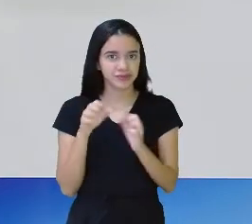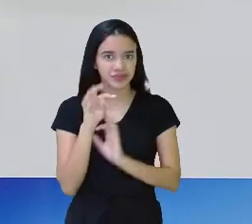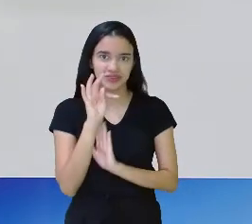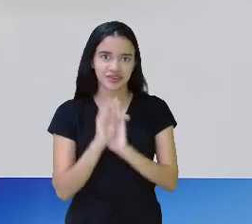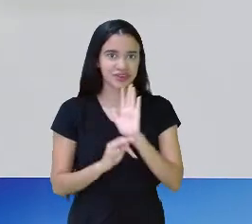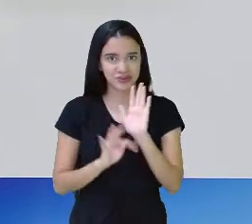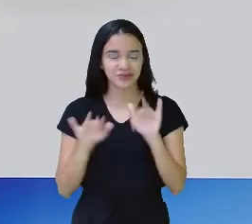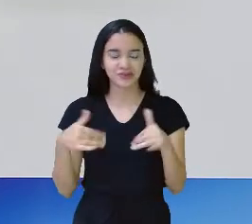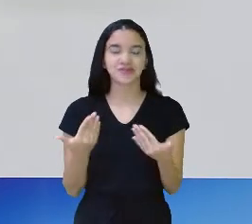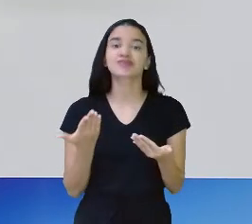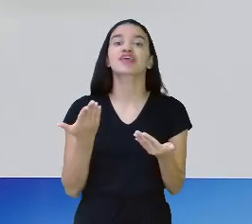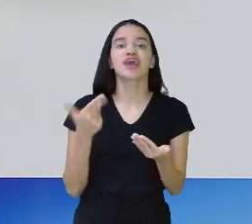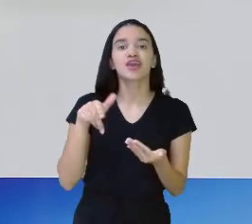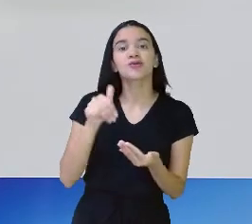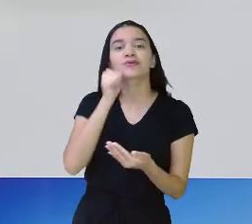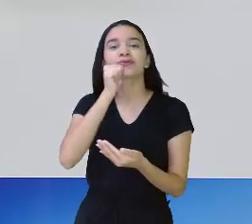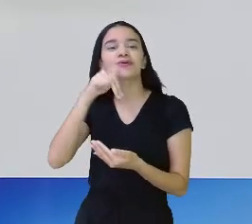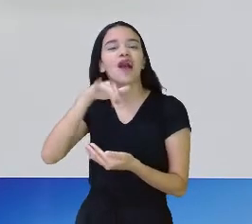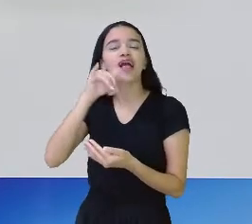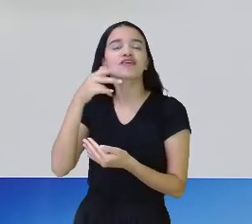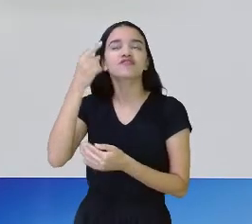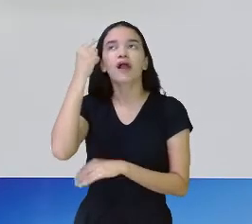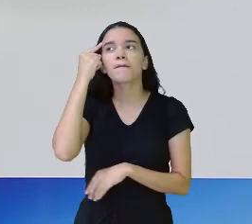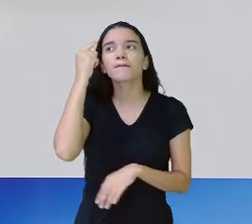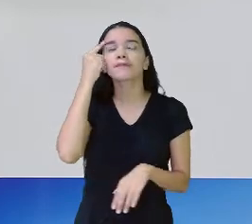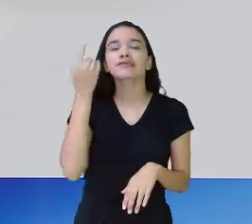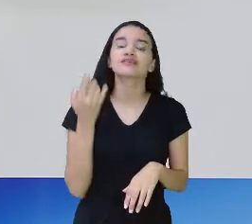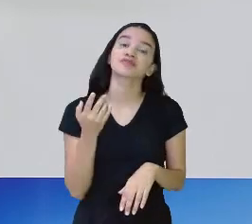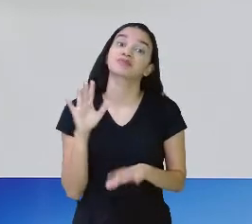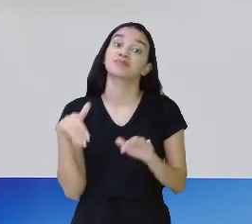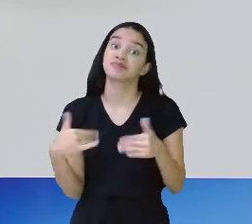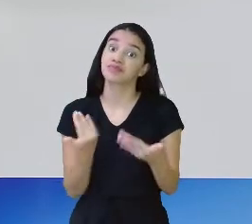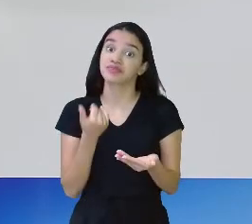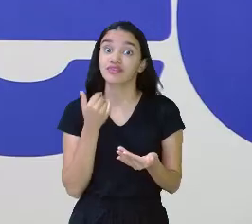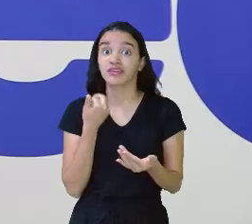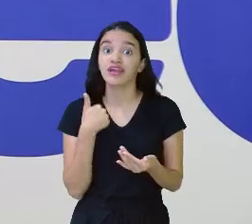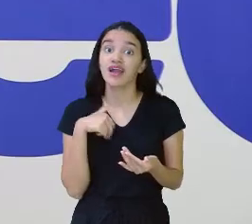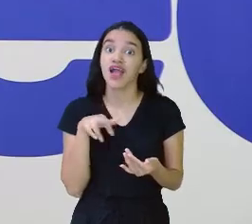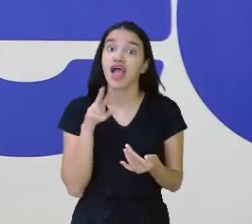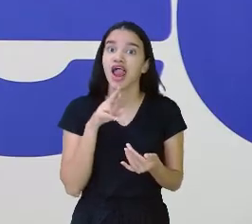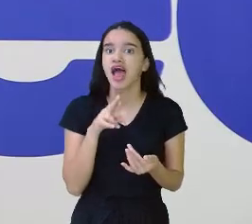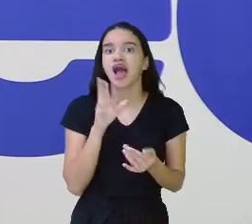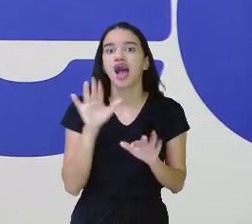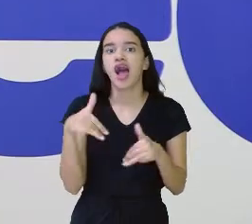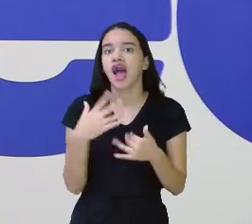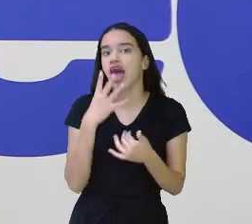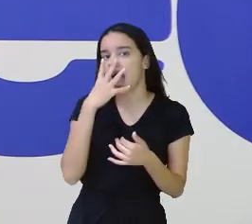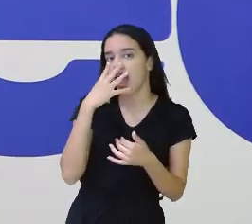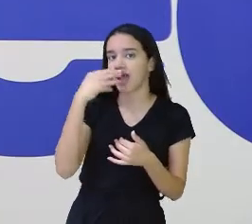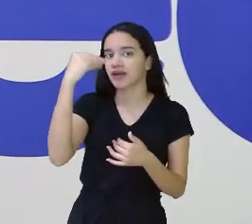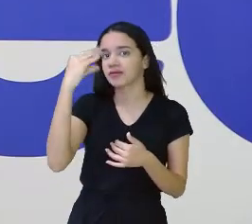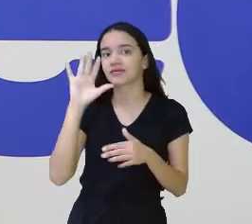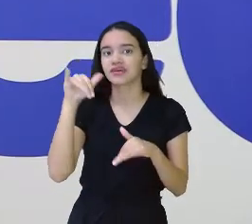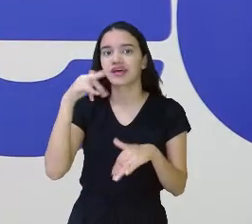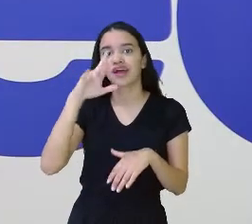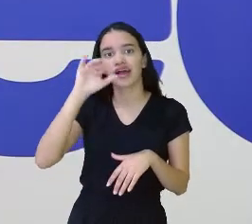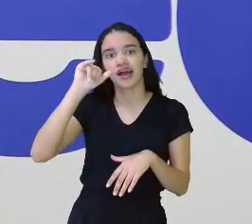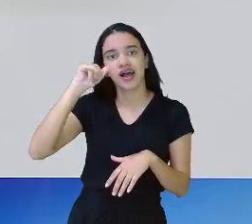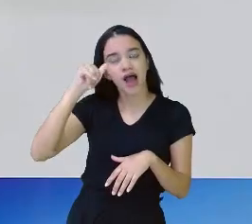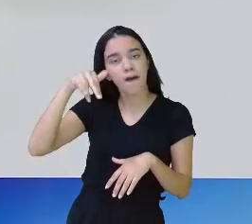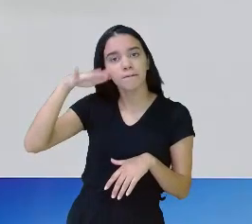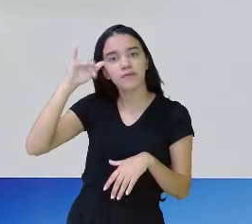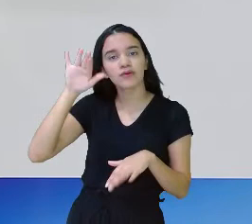divulgação científica, enquanto a Ana fica aí pensando em me dar a resposta. Já tem resposta? Ela já colocou raposa, viu? Não sei se é essa a resposta. Quer dizer